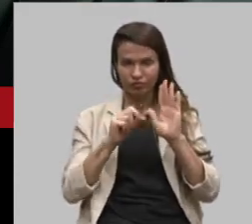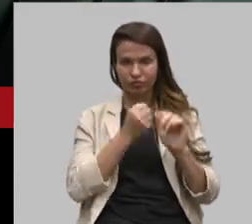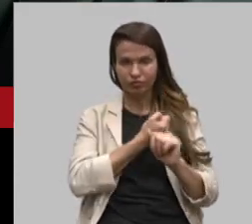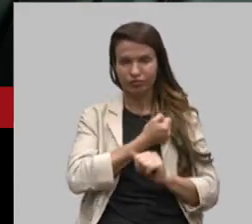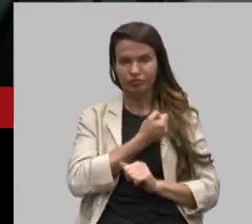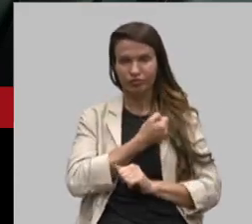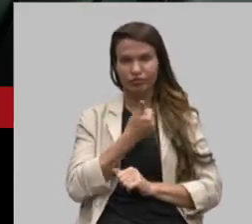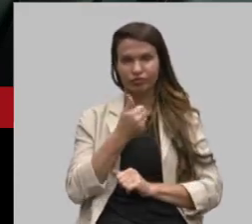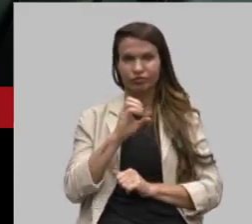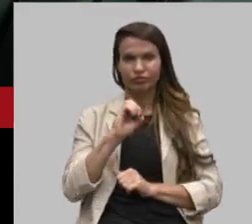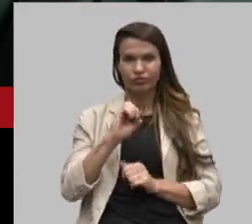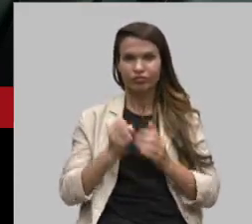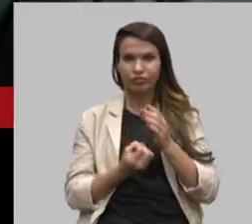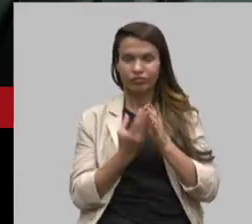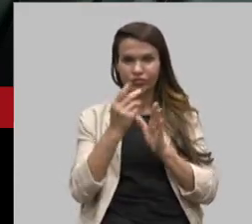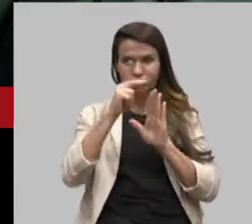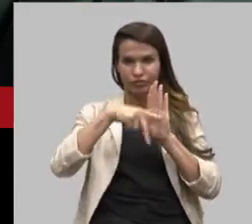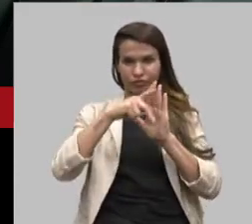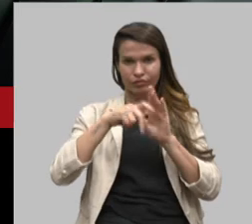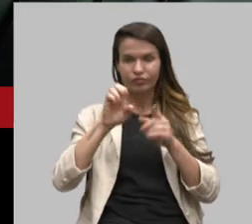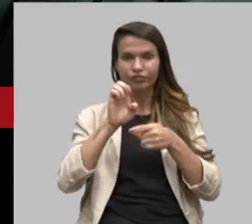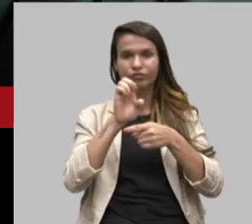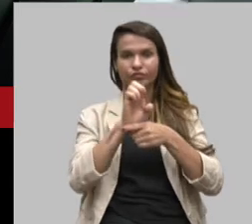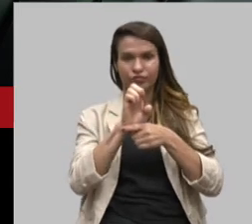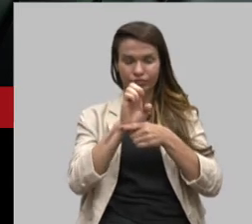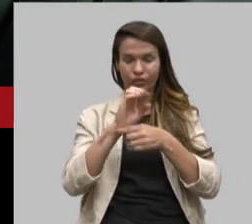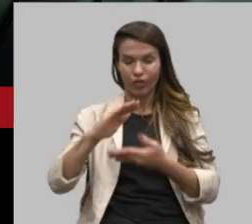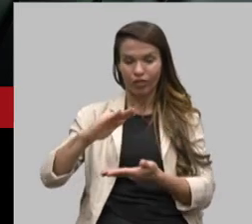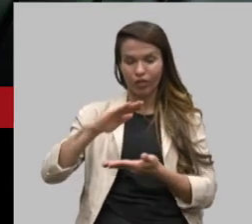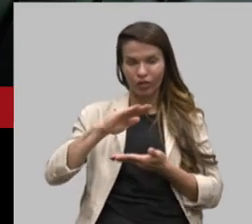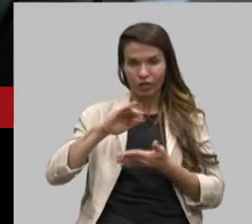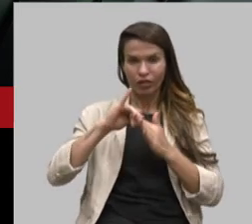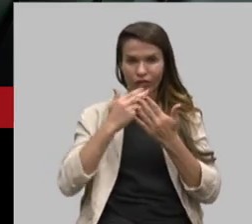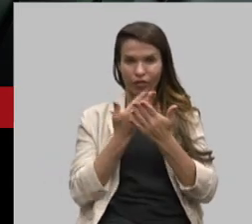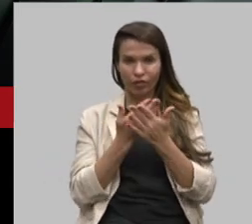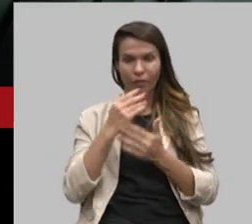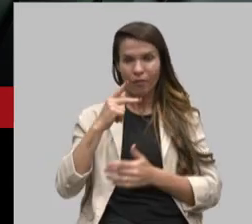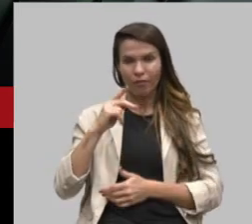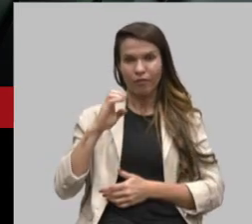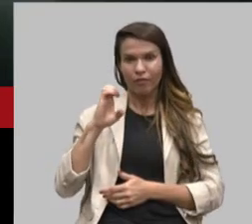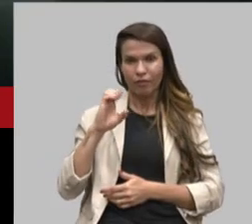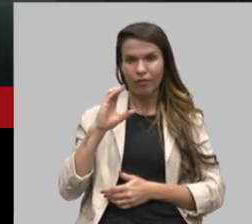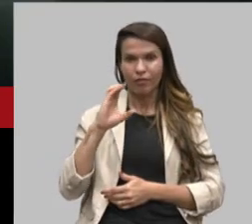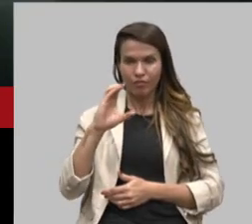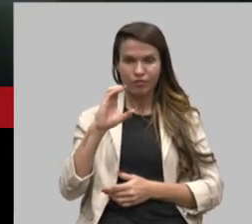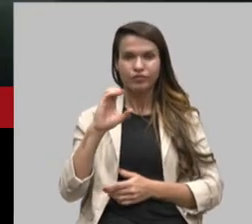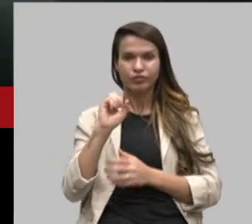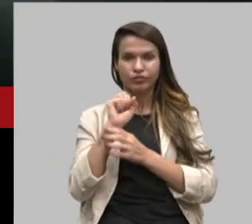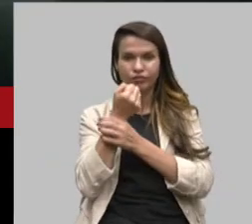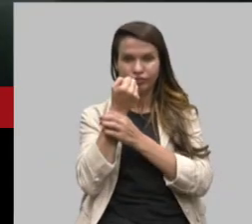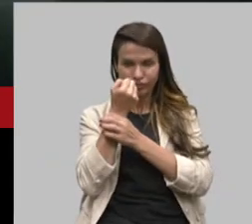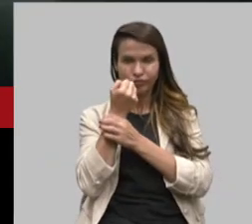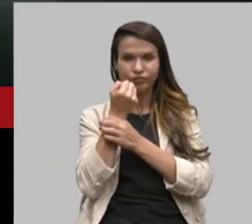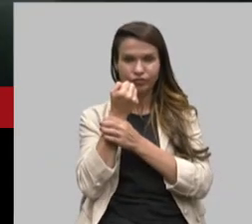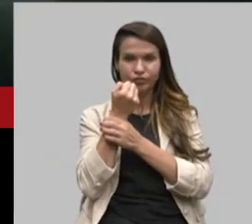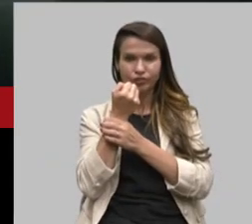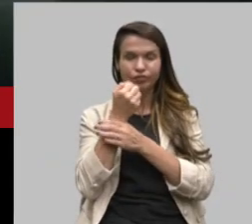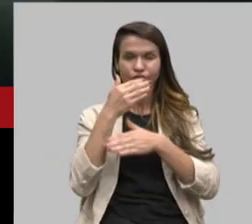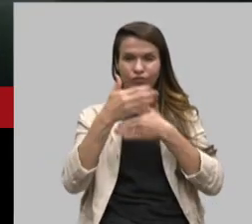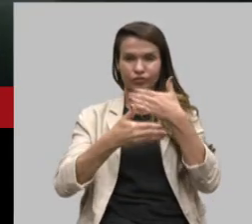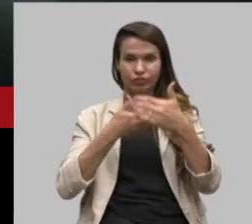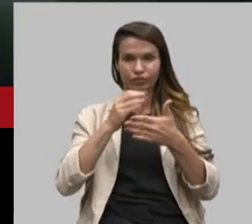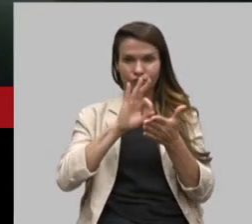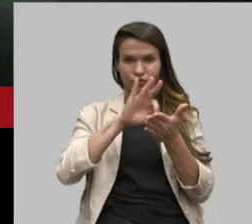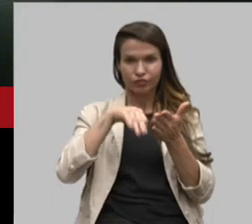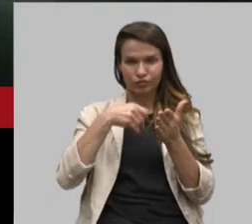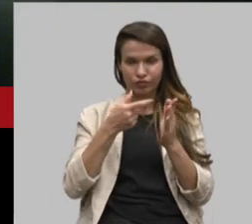criação do programa Estadual kit escolar PEC garantindo por meio do processo licitatório a distribuição